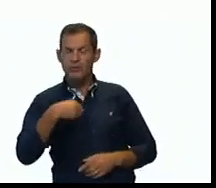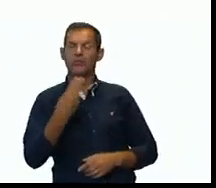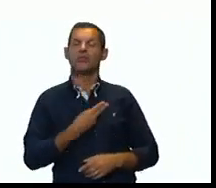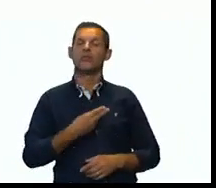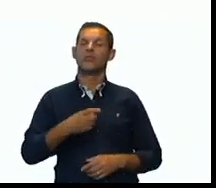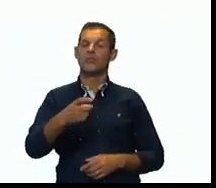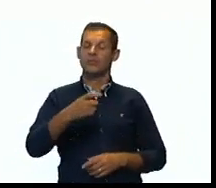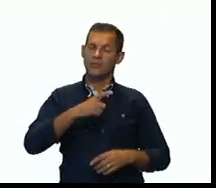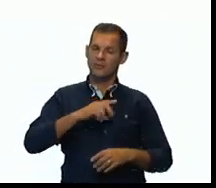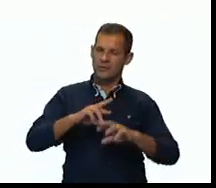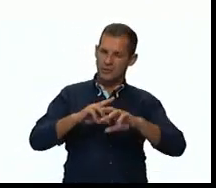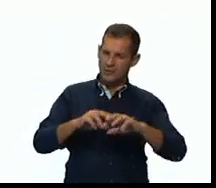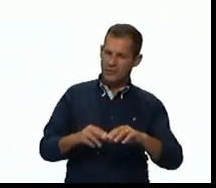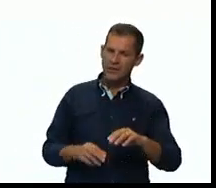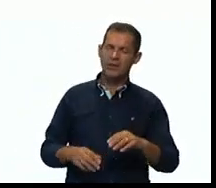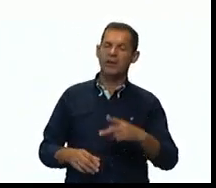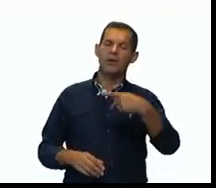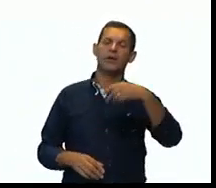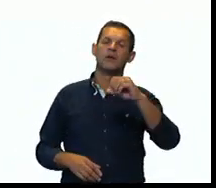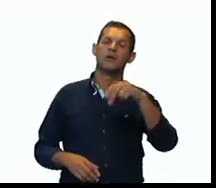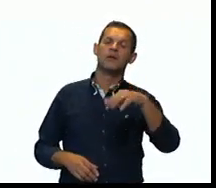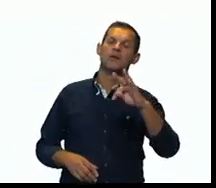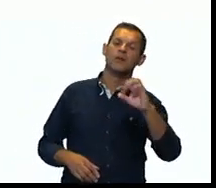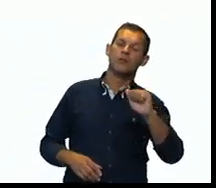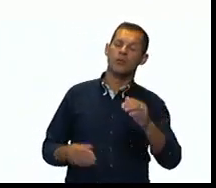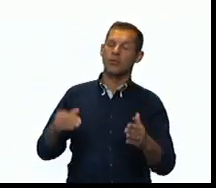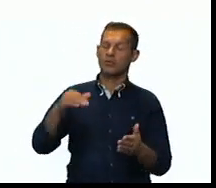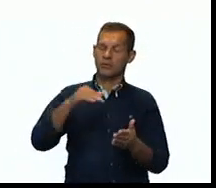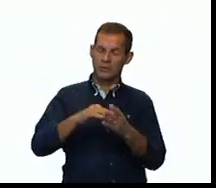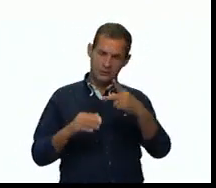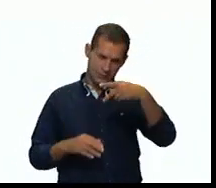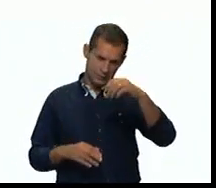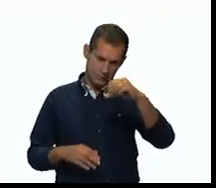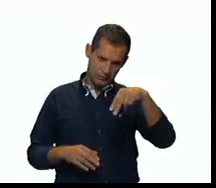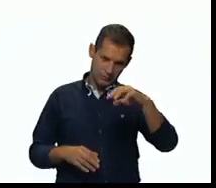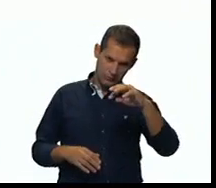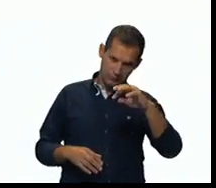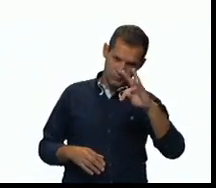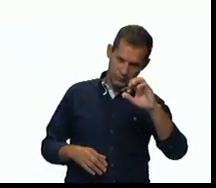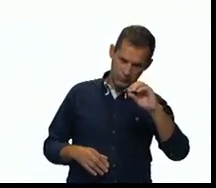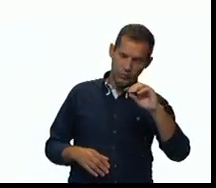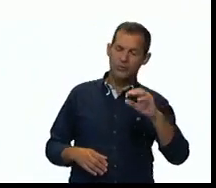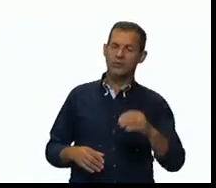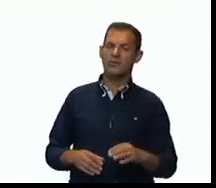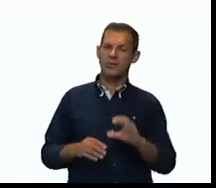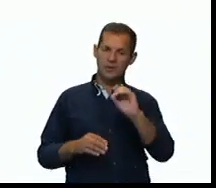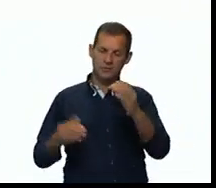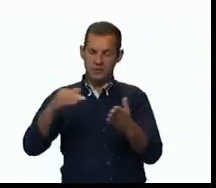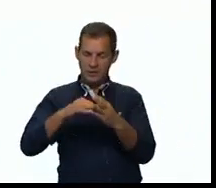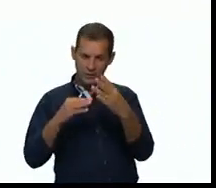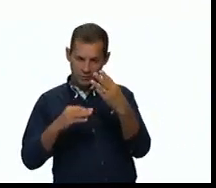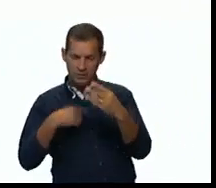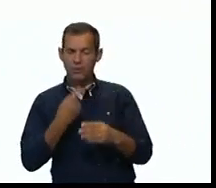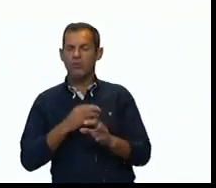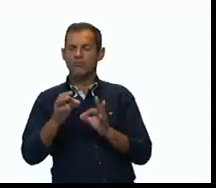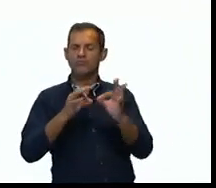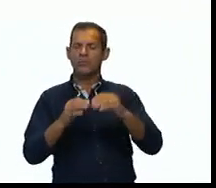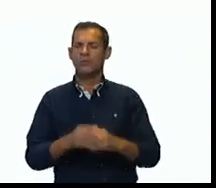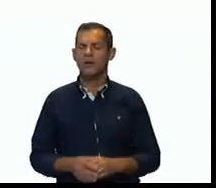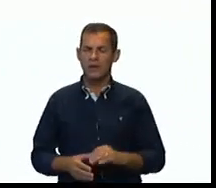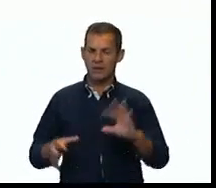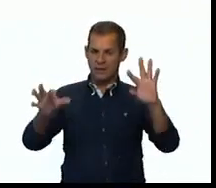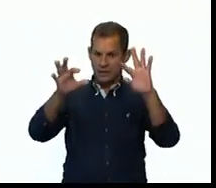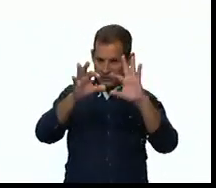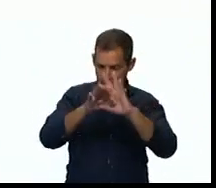está variando de que ponto até que ponto? Ele está variando de 0 a 3. Então, como que a gente vai montar a nossa